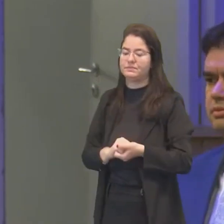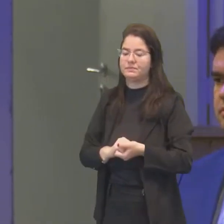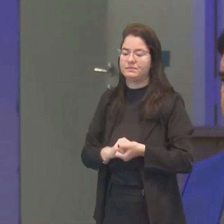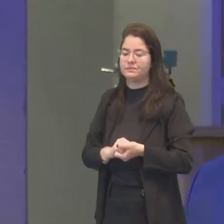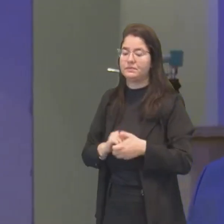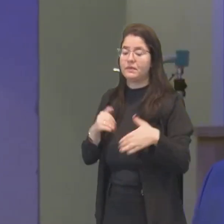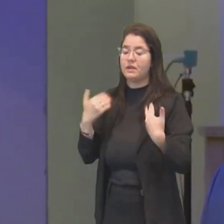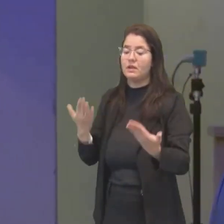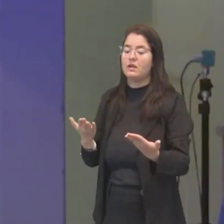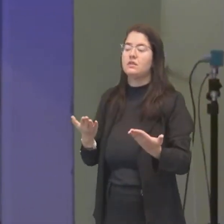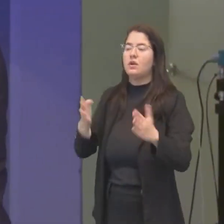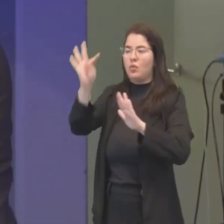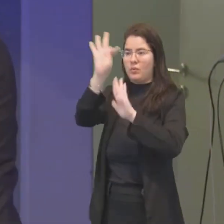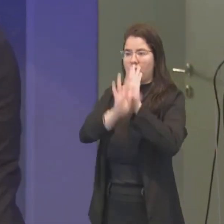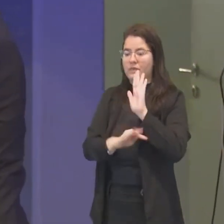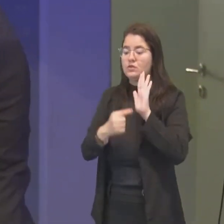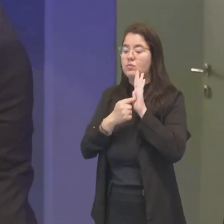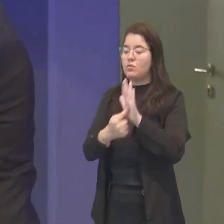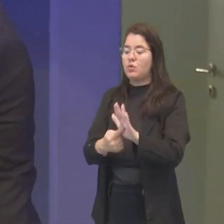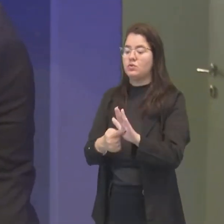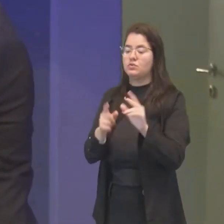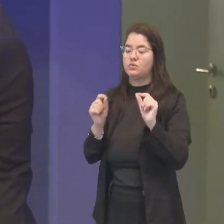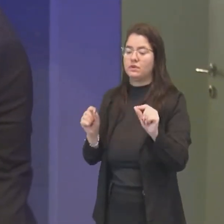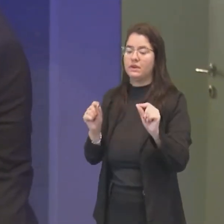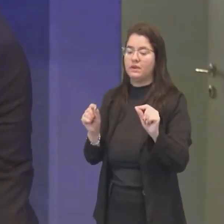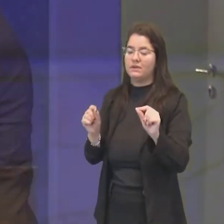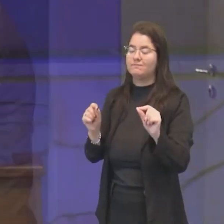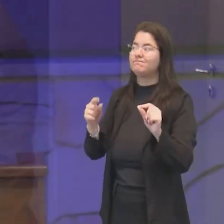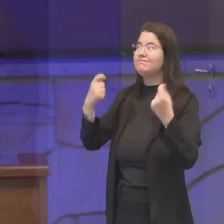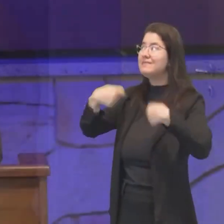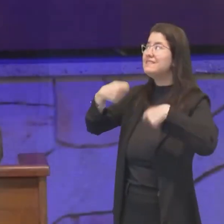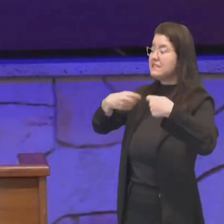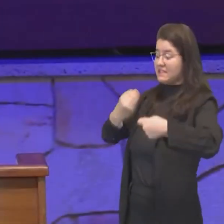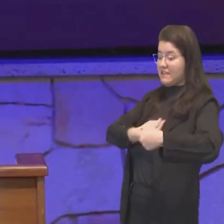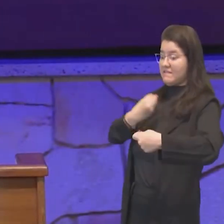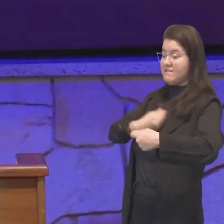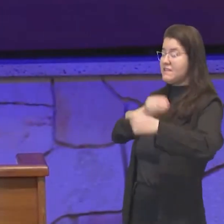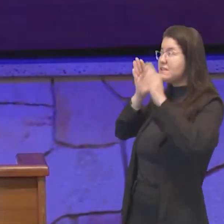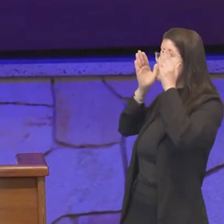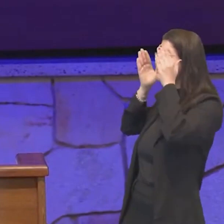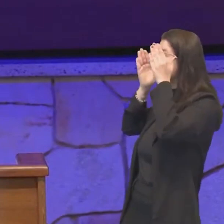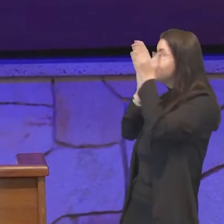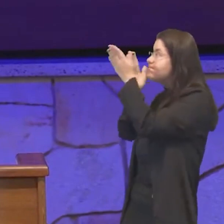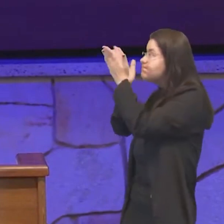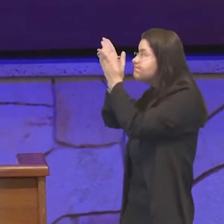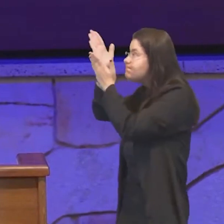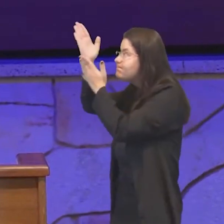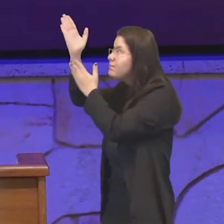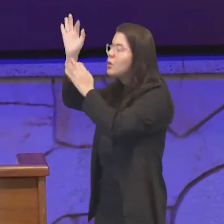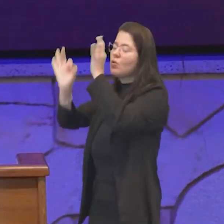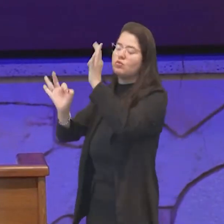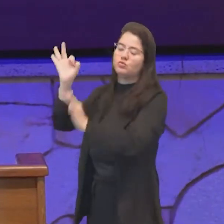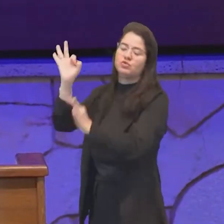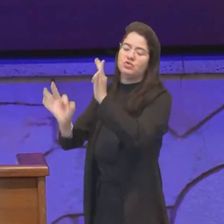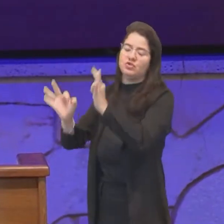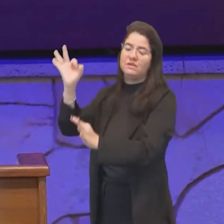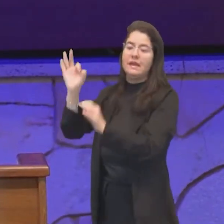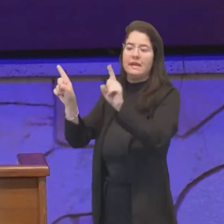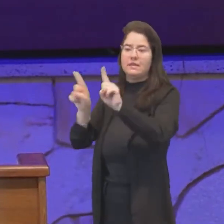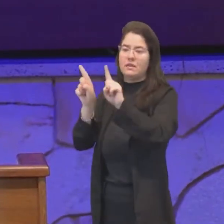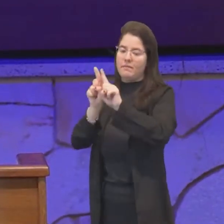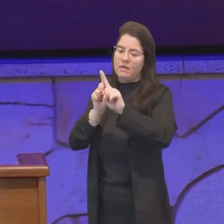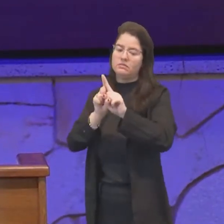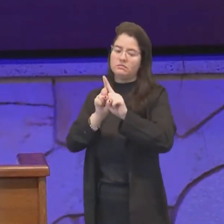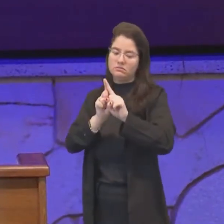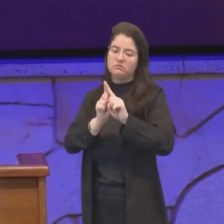E ele então nos apresenta andar diante de Deus, de maneira reta, na justiça, e também na